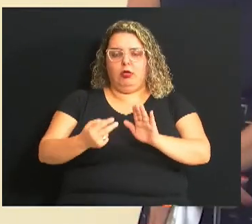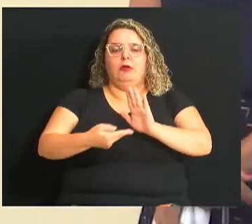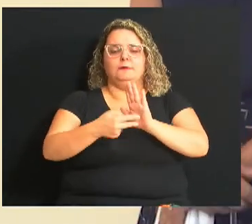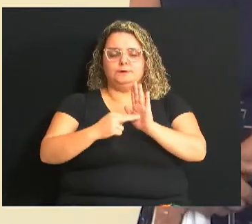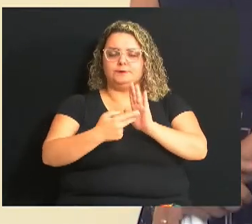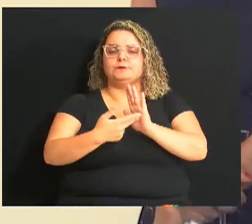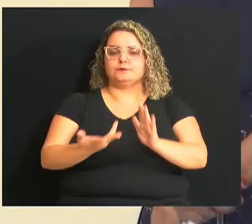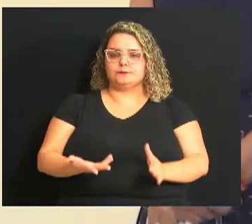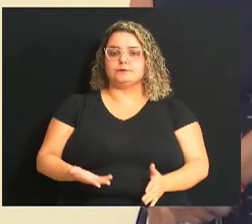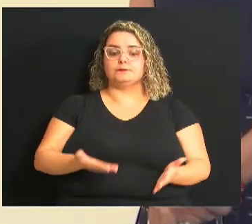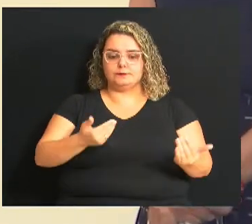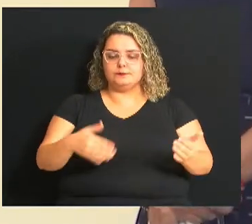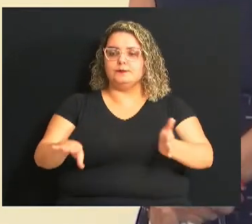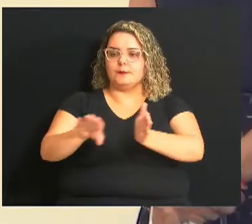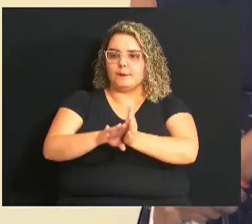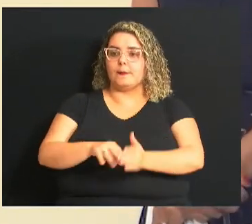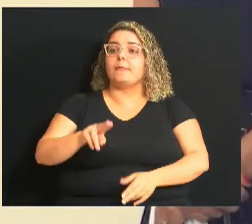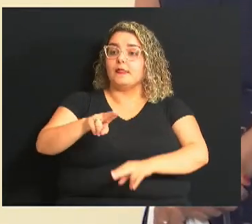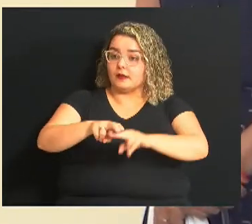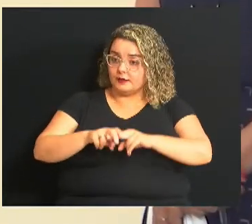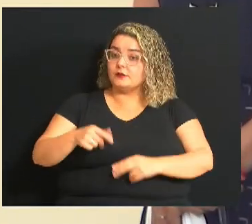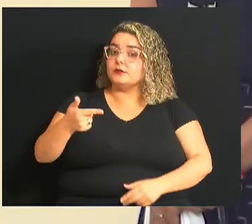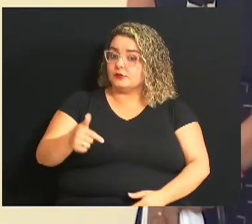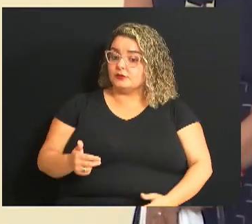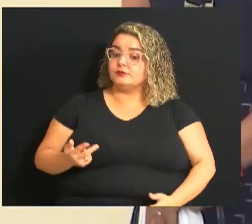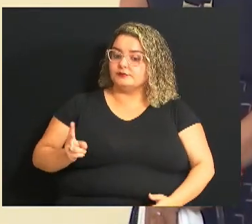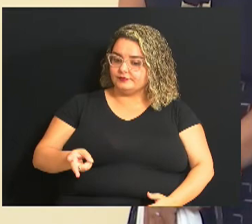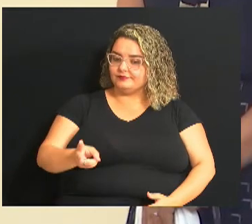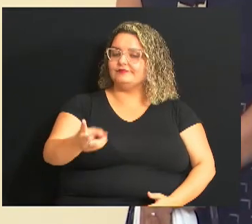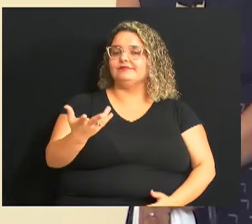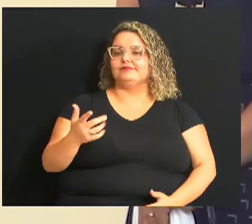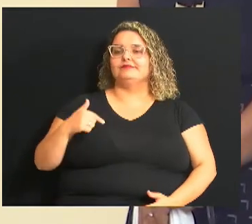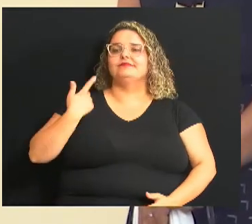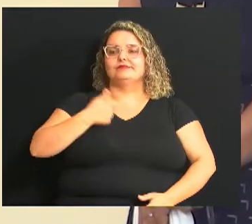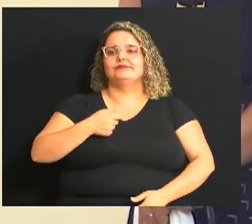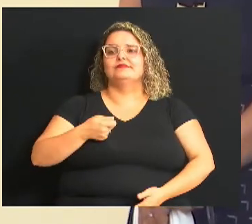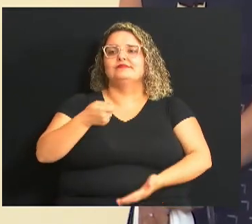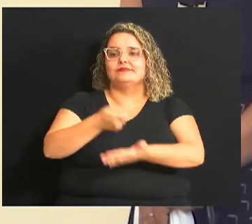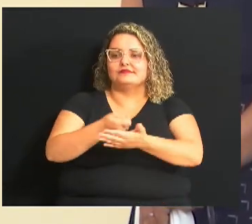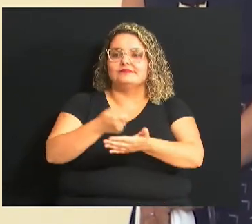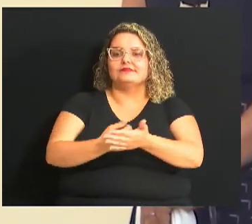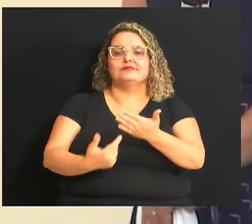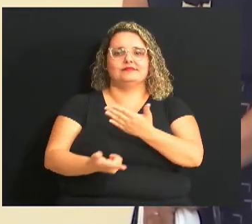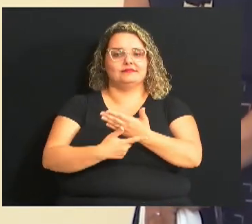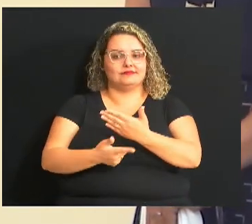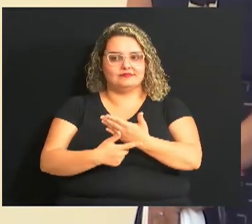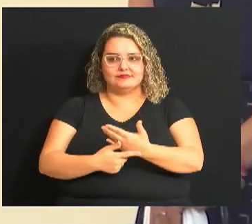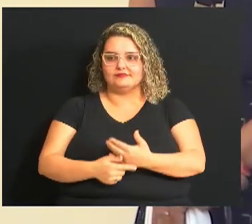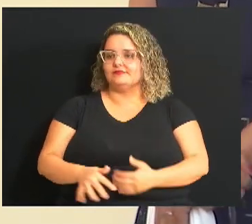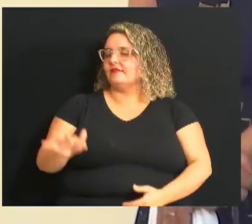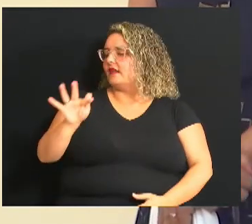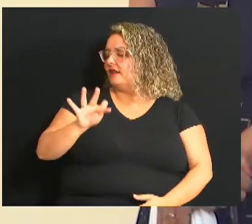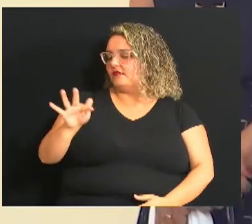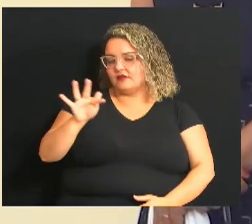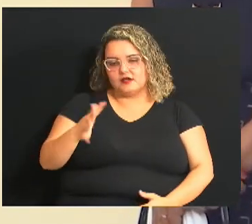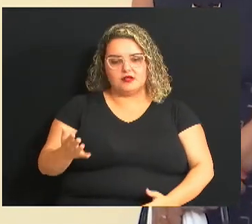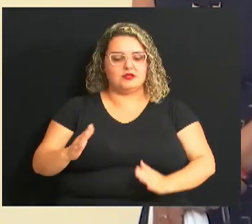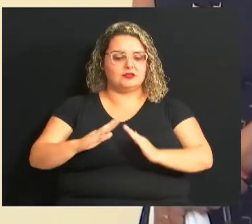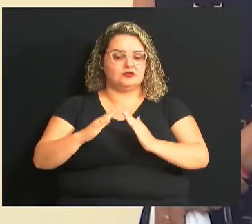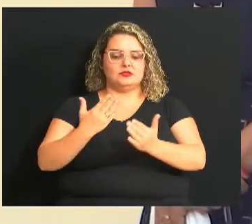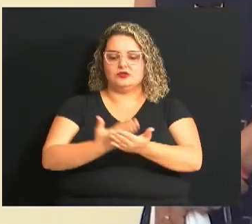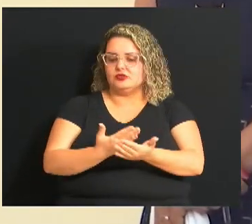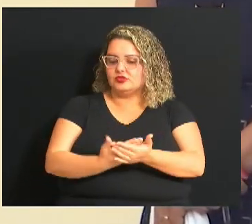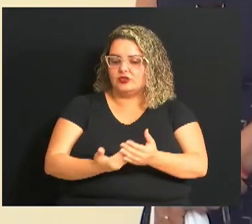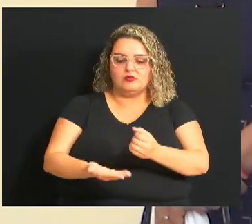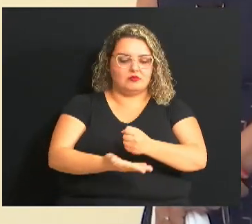por nossa causa que ela continua caminhando. Nós é que cumprimos esse papel, seja no ensino superior, no ensino básico, na